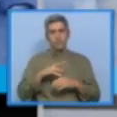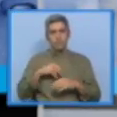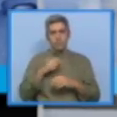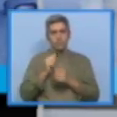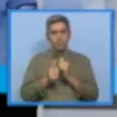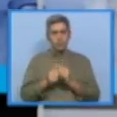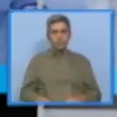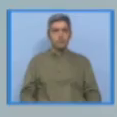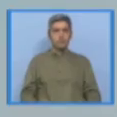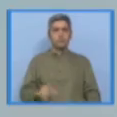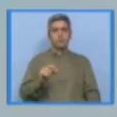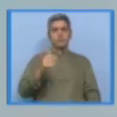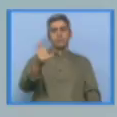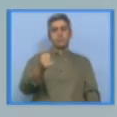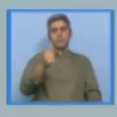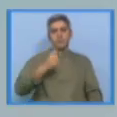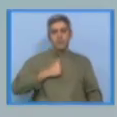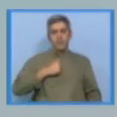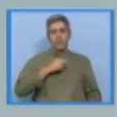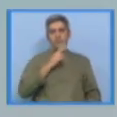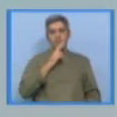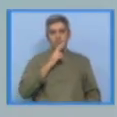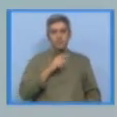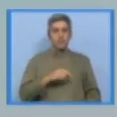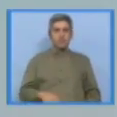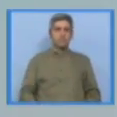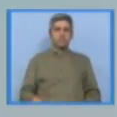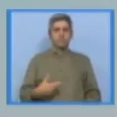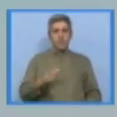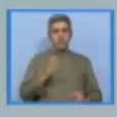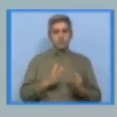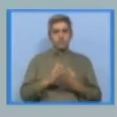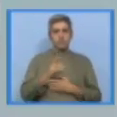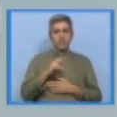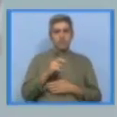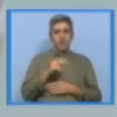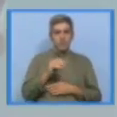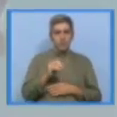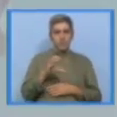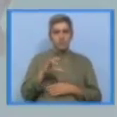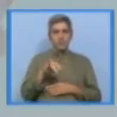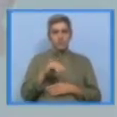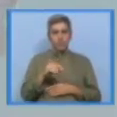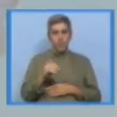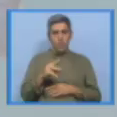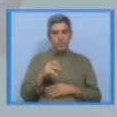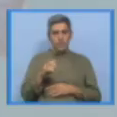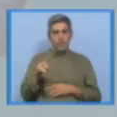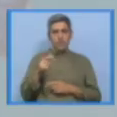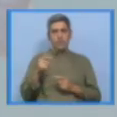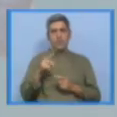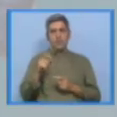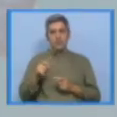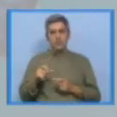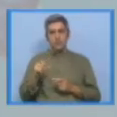do desporto. É já no próximo sábado em Fátima e por lá vai passar Ribeiro Cristóvão, Beatriz Gomes,